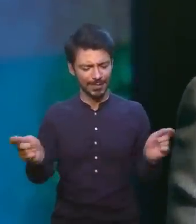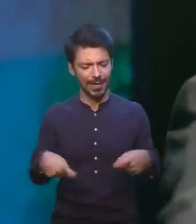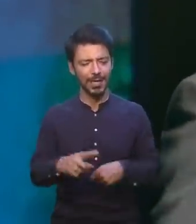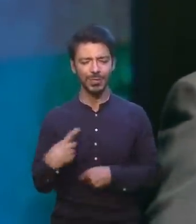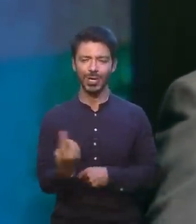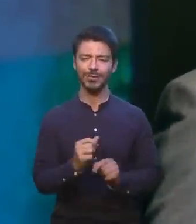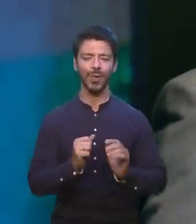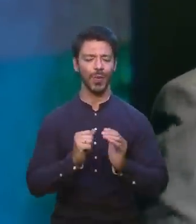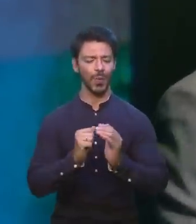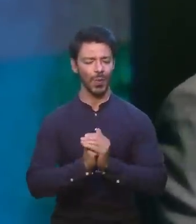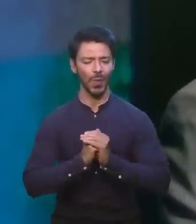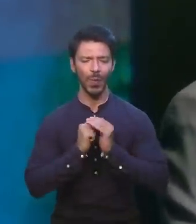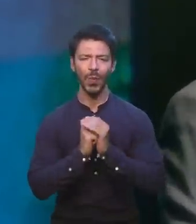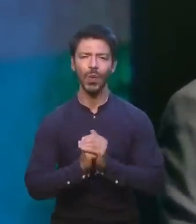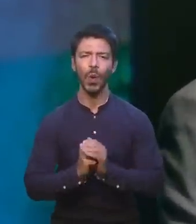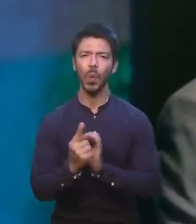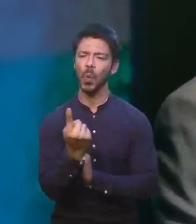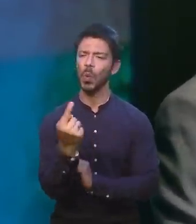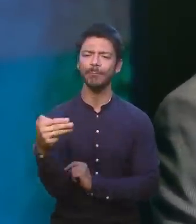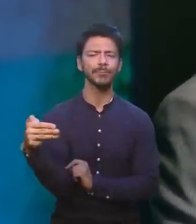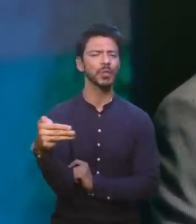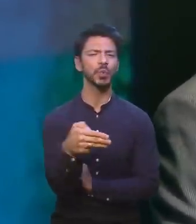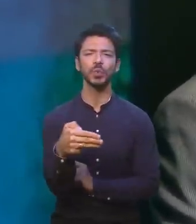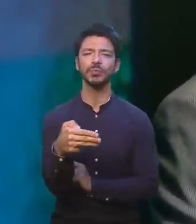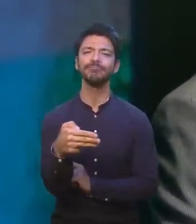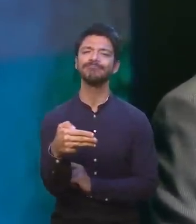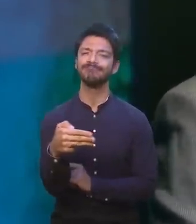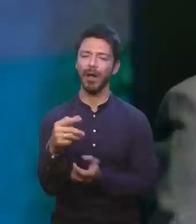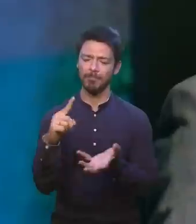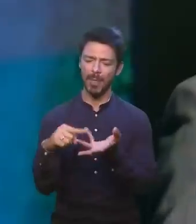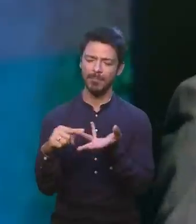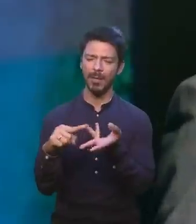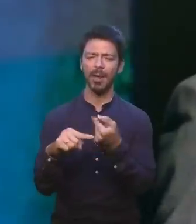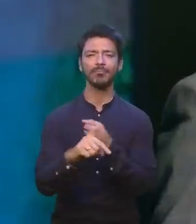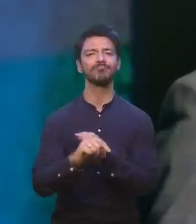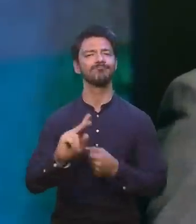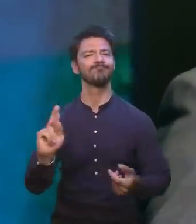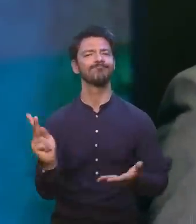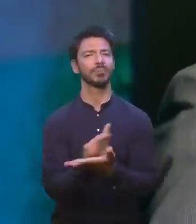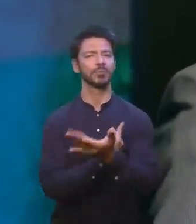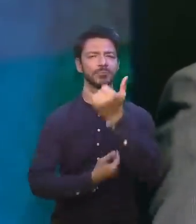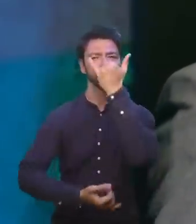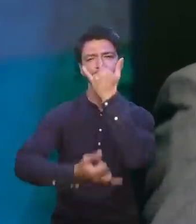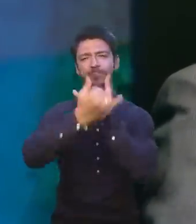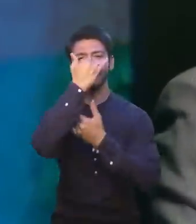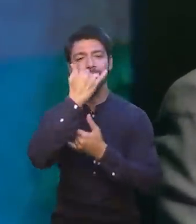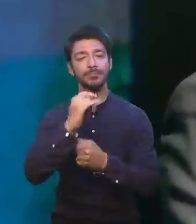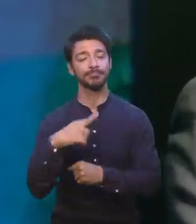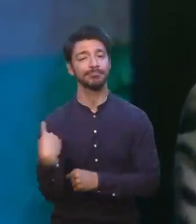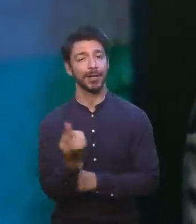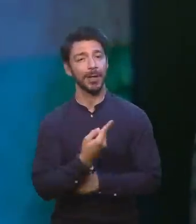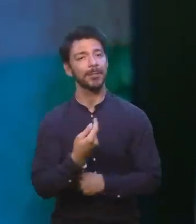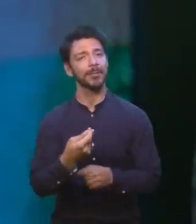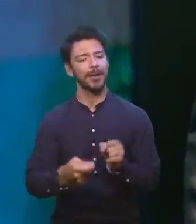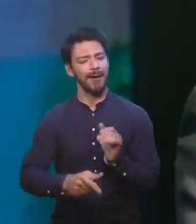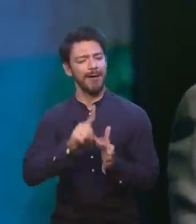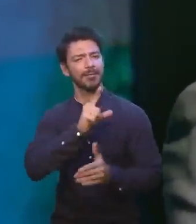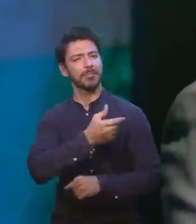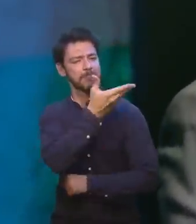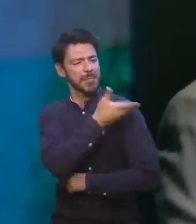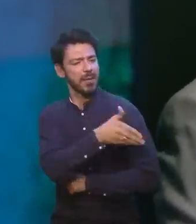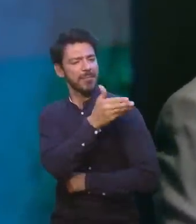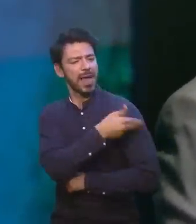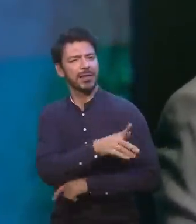orar, porque em um minuto tantas coisas podem nos acontecer. E quando acontecer, que possamos estar ali preparados para